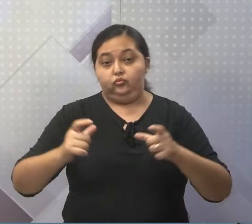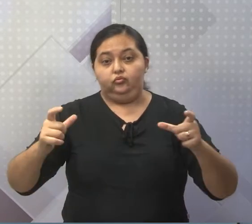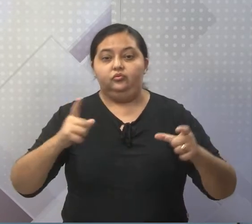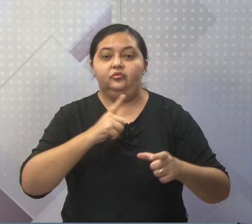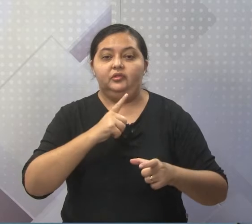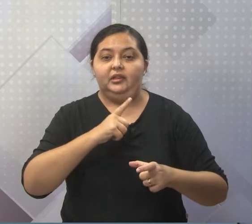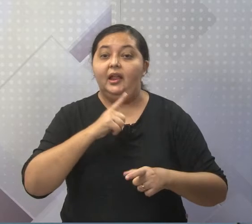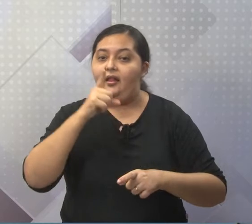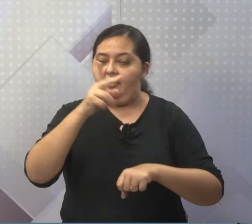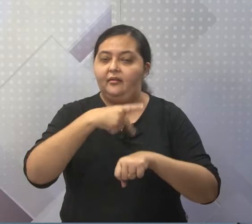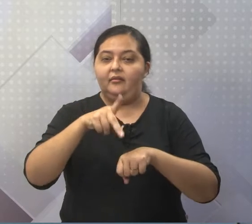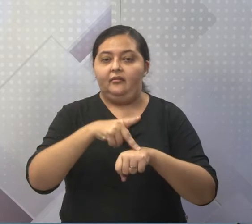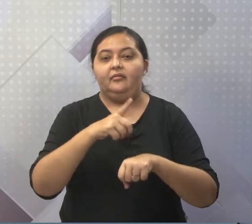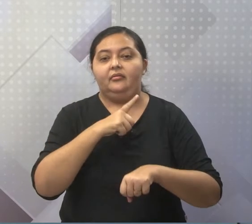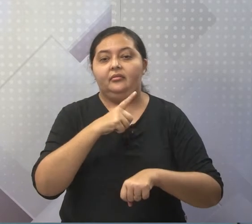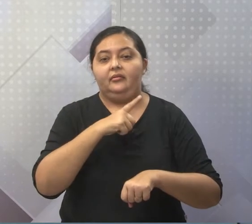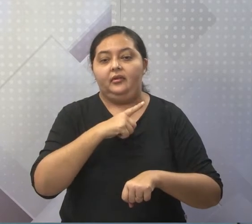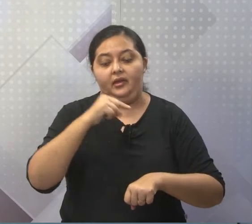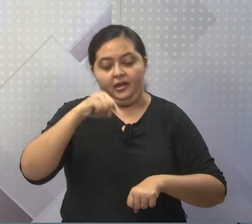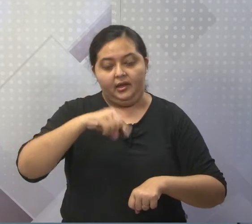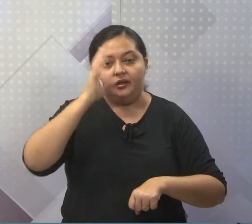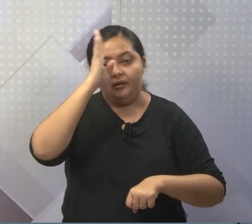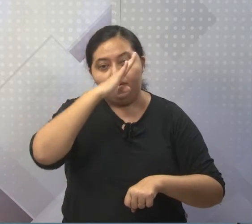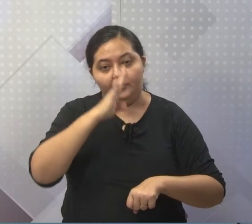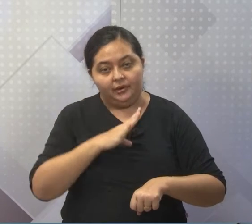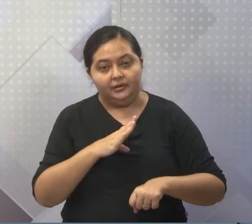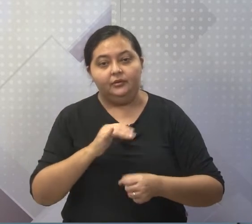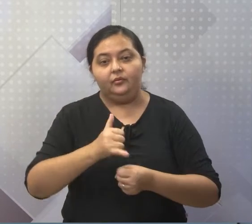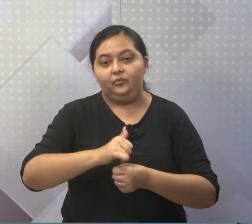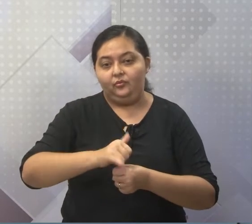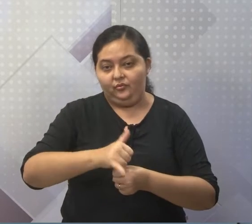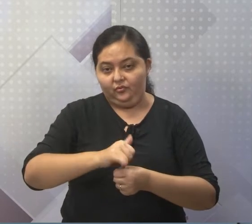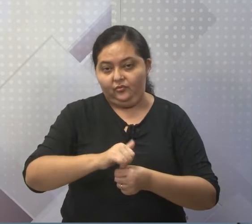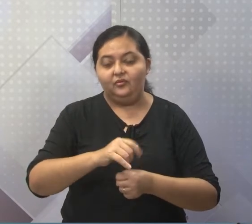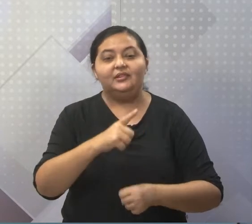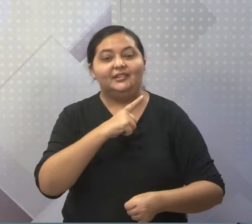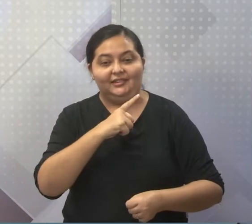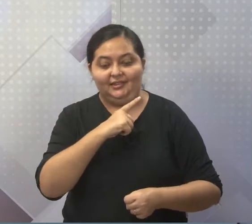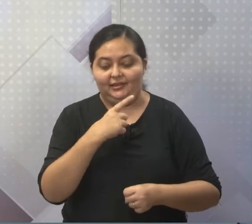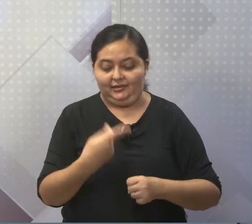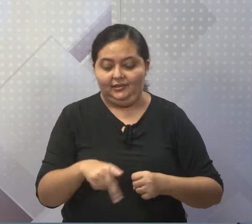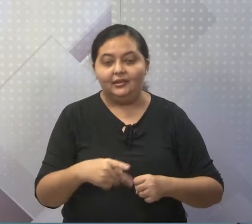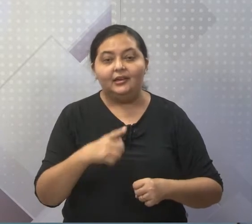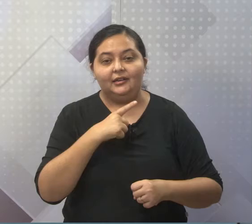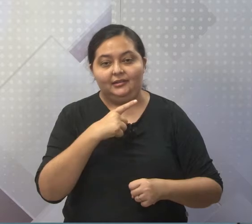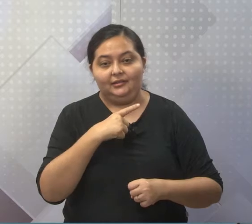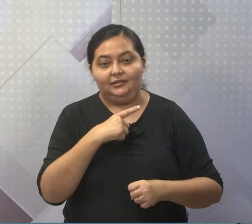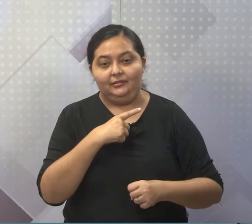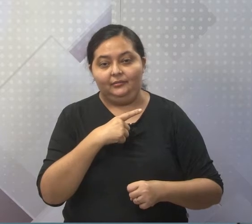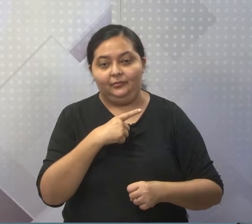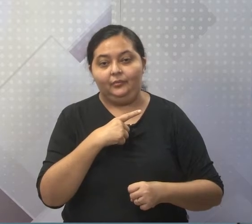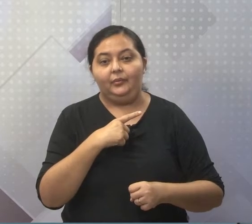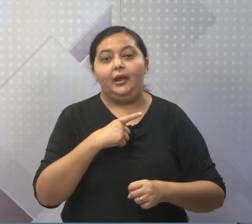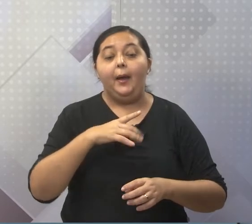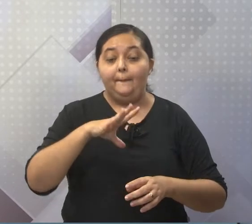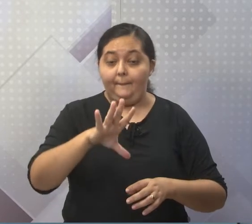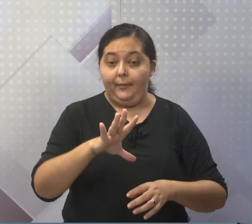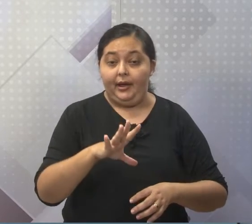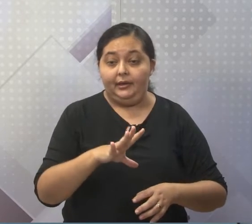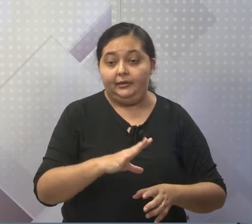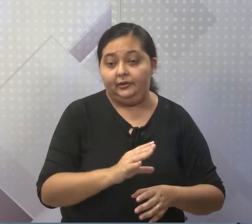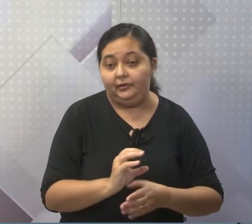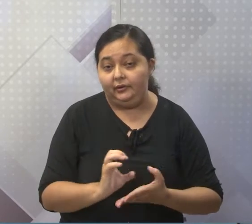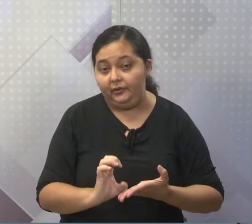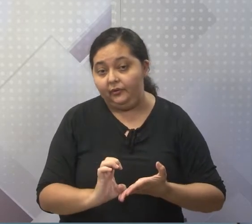Porém na América do Sul o Brasil que também tem a reserva de petróleo principalmente no pré-sal ela consegue exportar